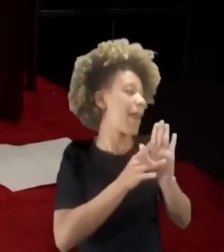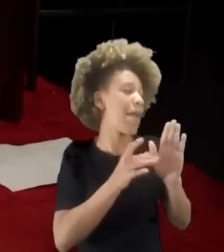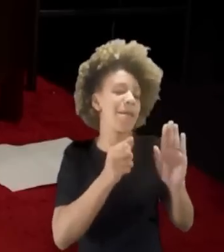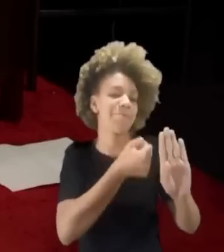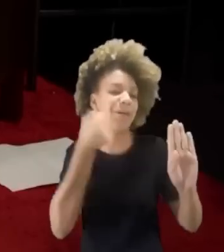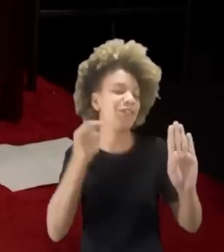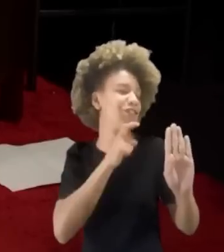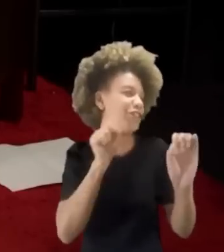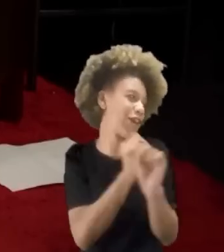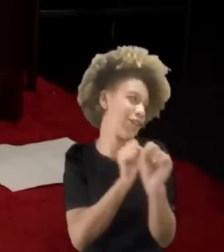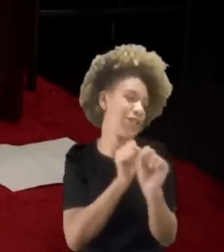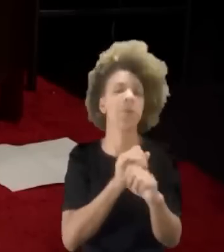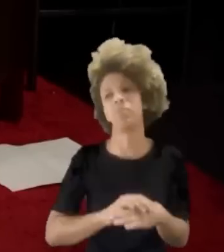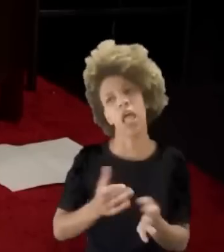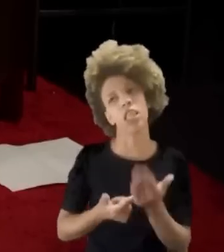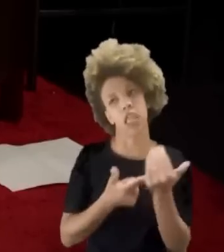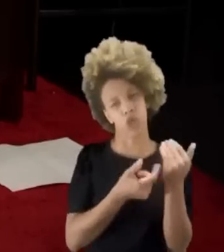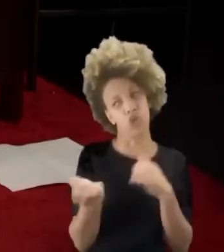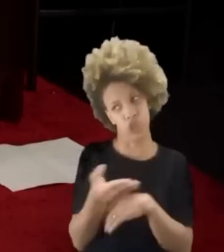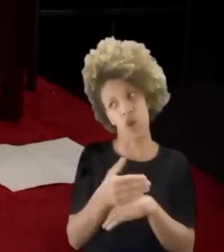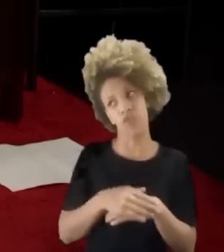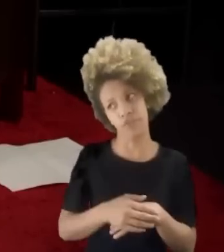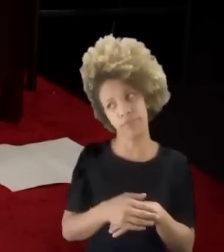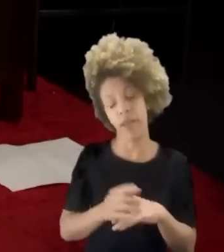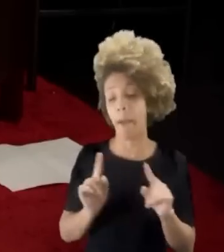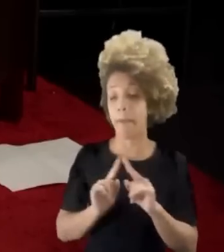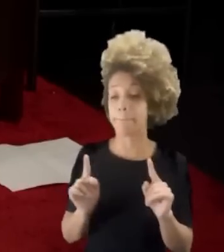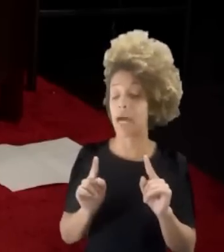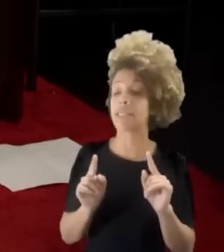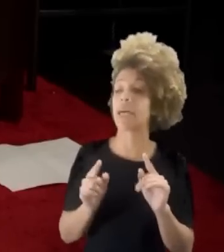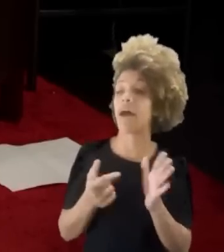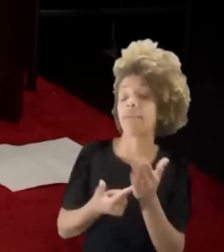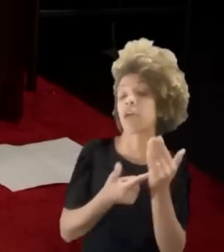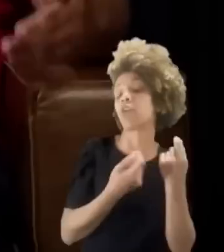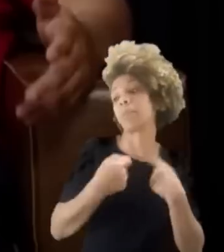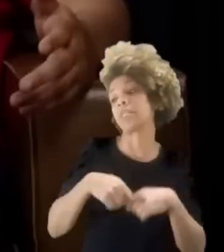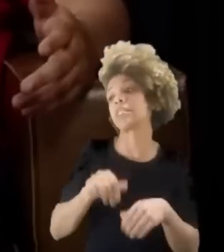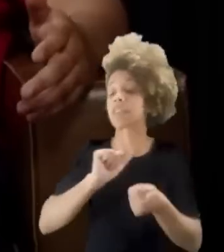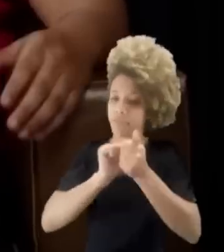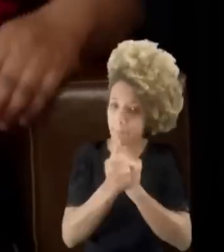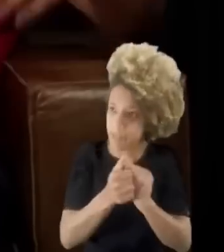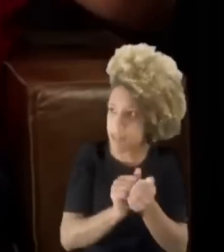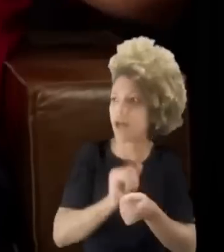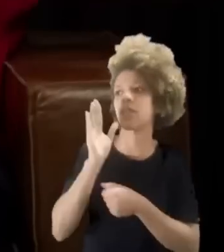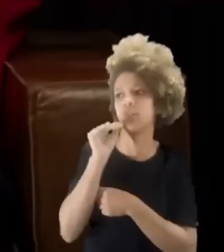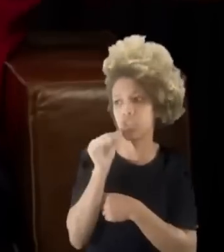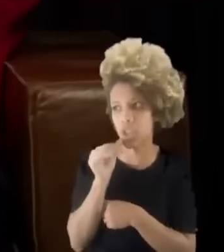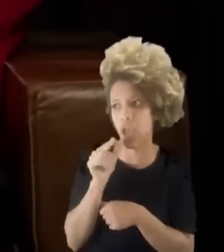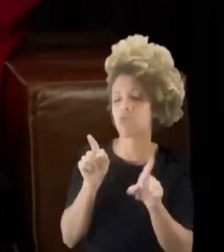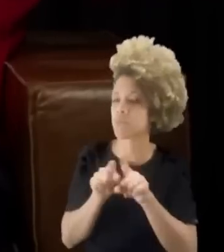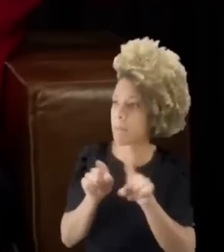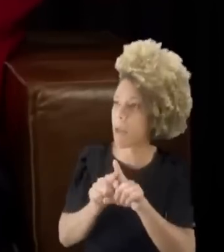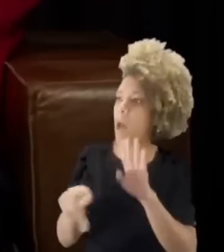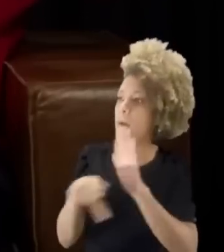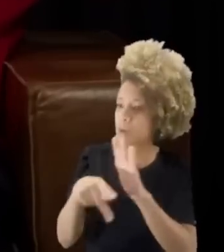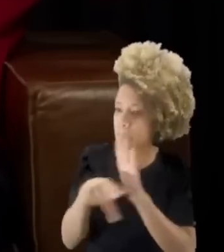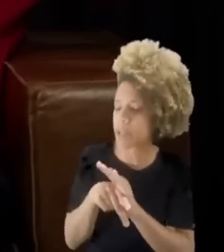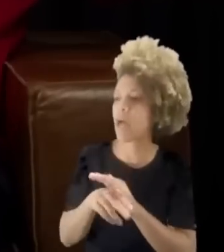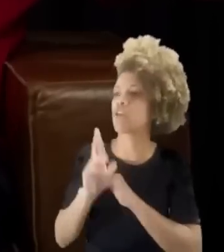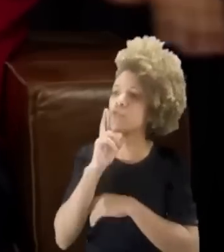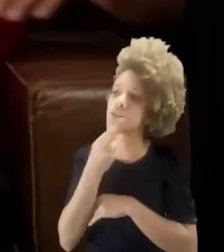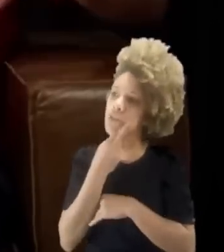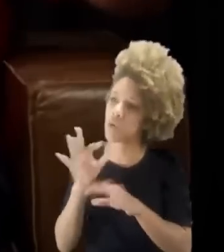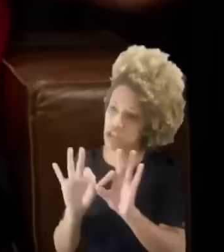geladeira nova certo então essa tecnologia tem que ser apropriada pelos trabalhadores pelos trabalhadores que são donos de